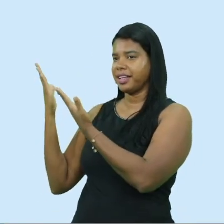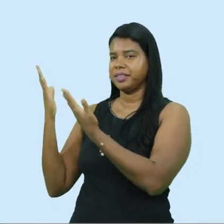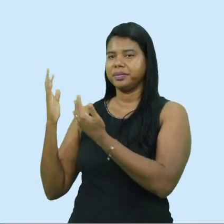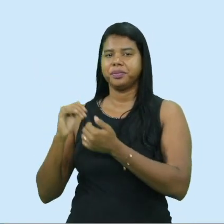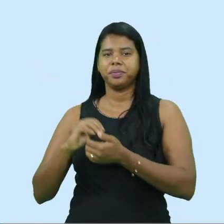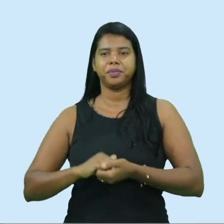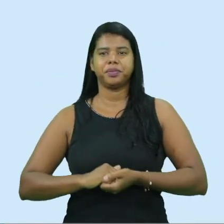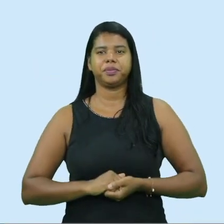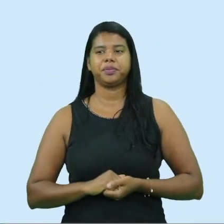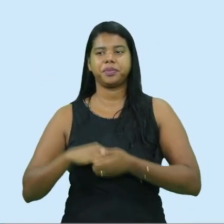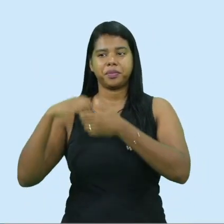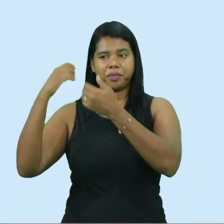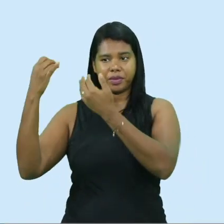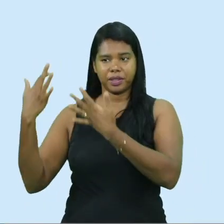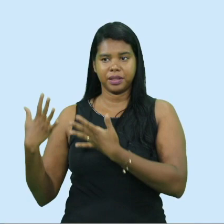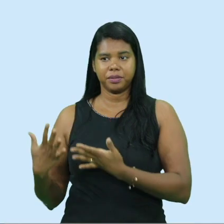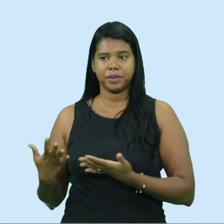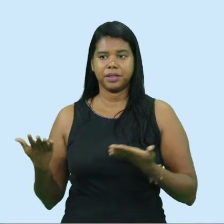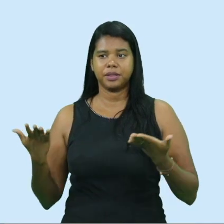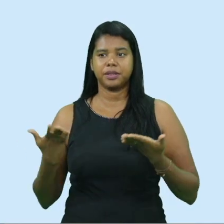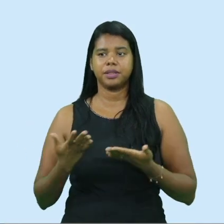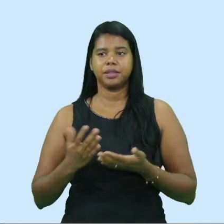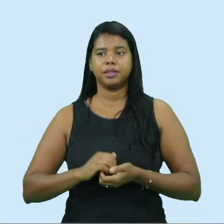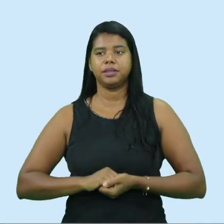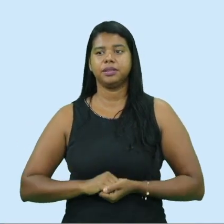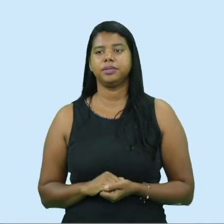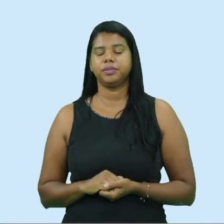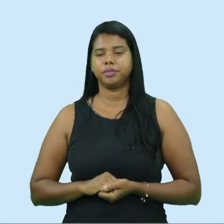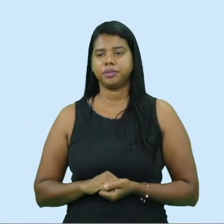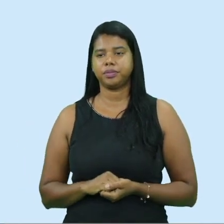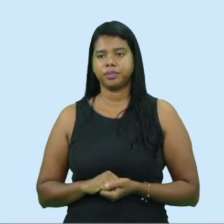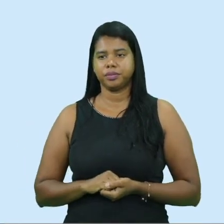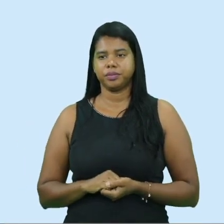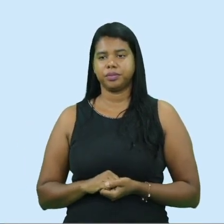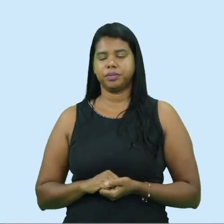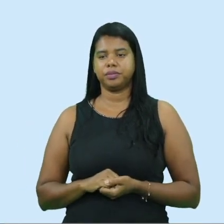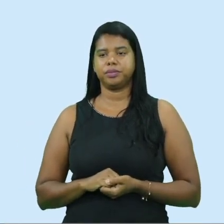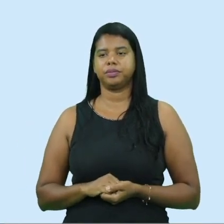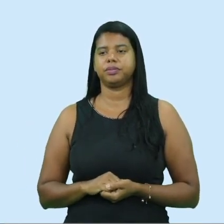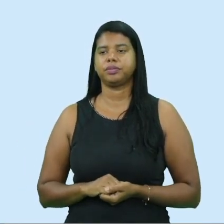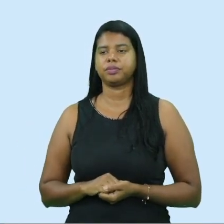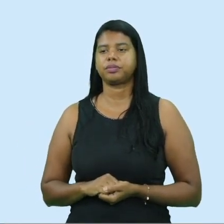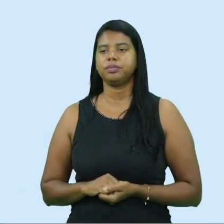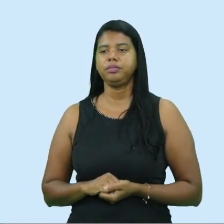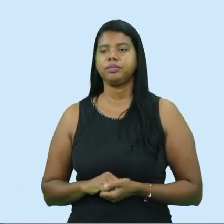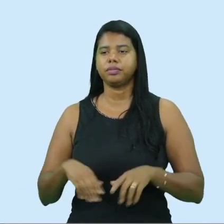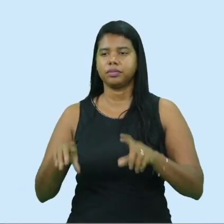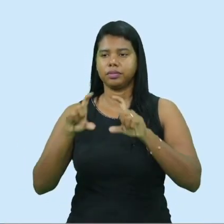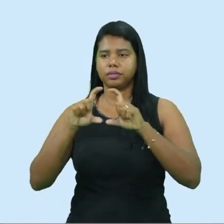Vamos falar agora sobre fonte. Uma fonte